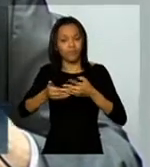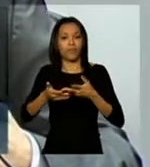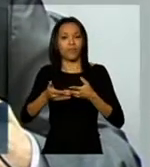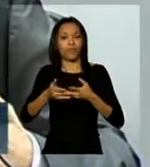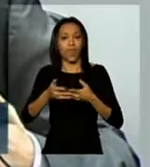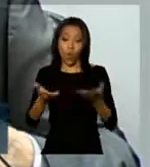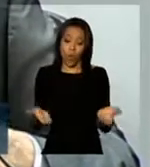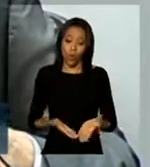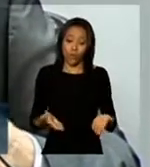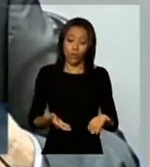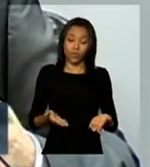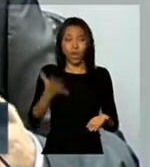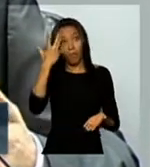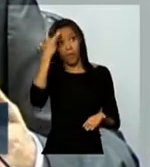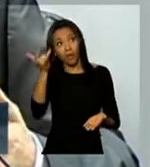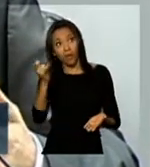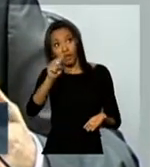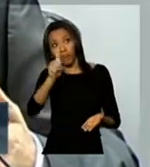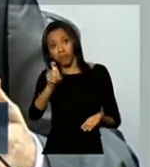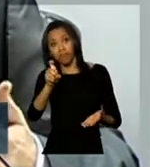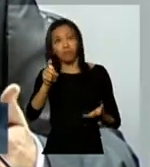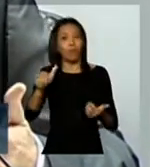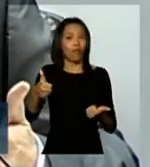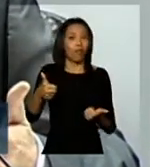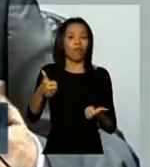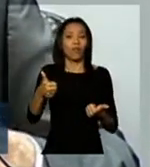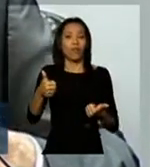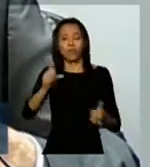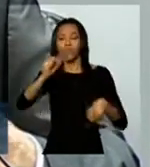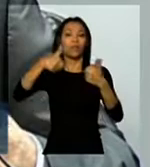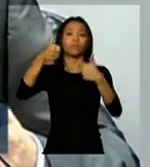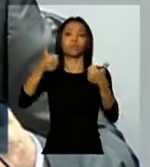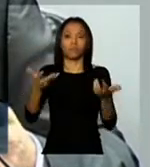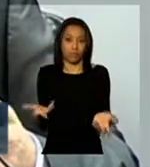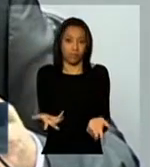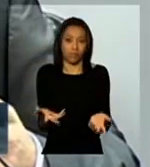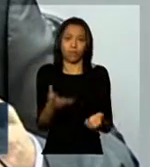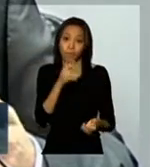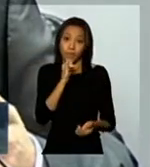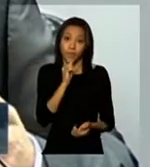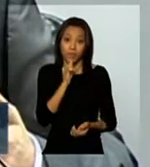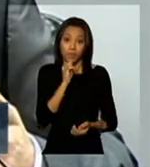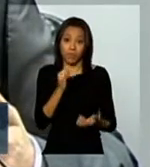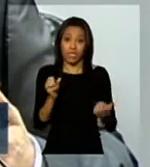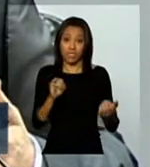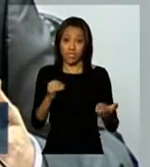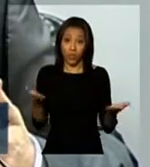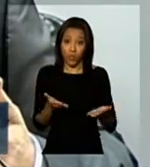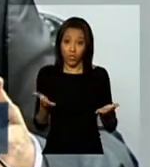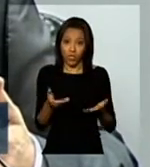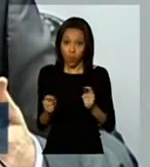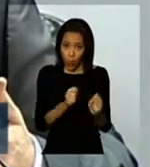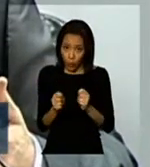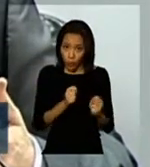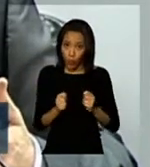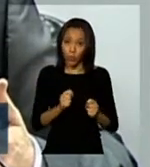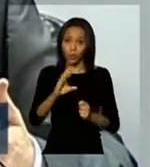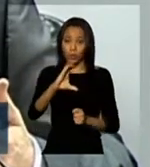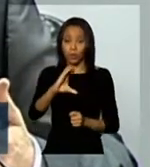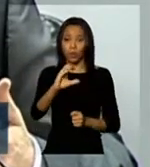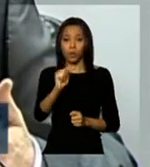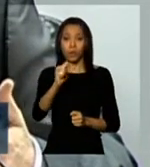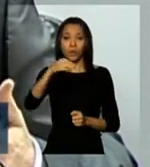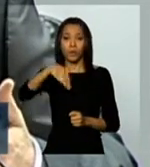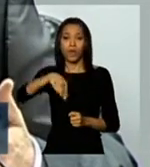mas as condições melhoram amanhã e essa situação vira. Por exemplo, se houver uma estabilidade cambial, o que é